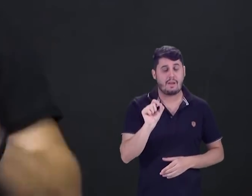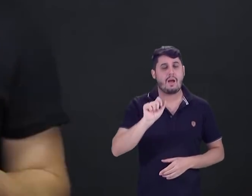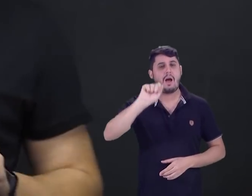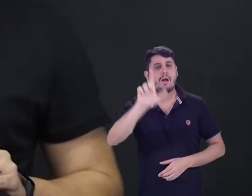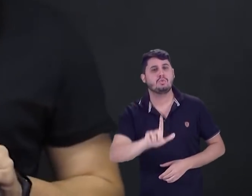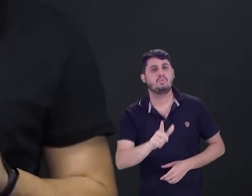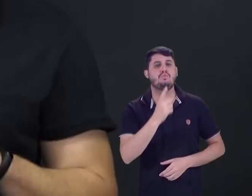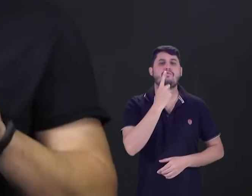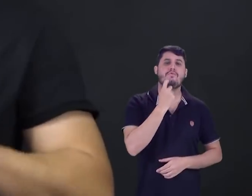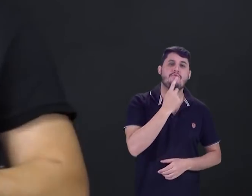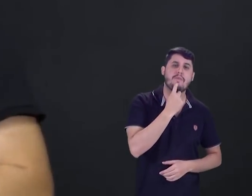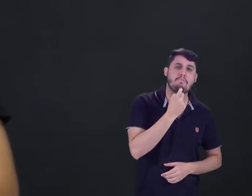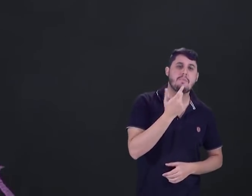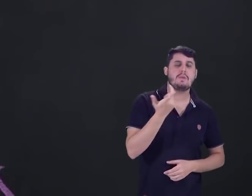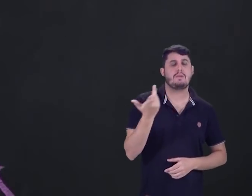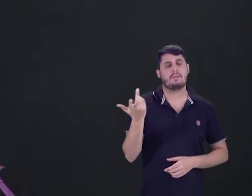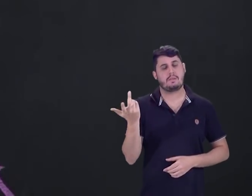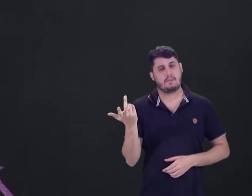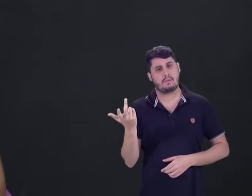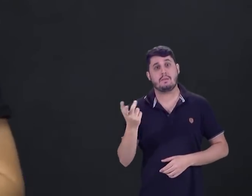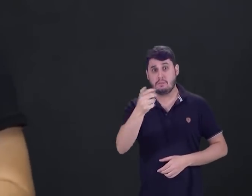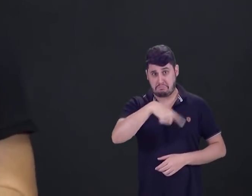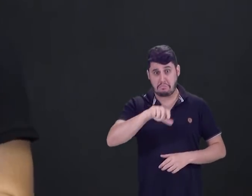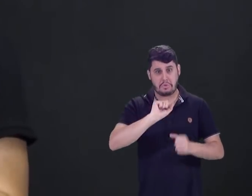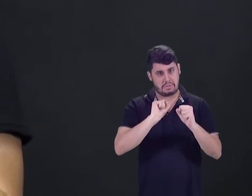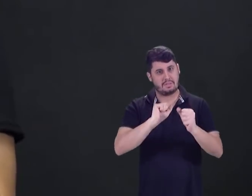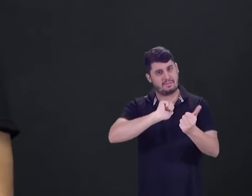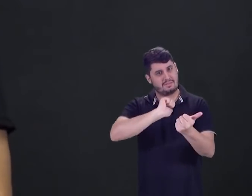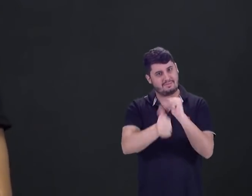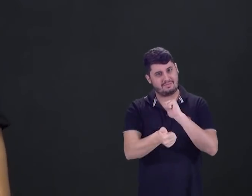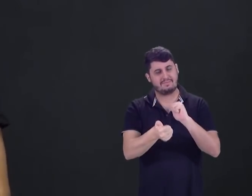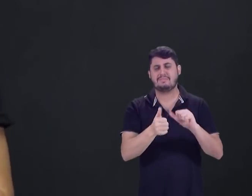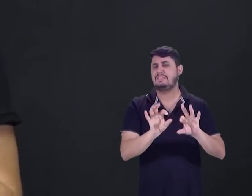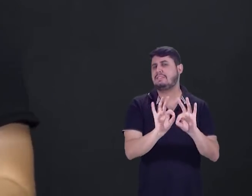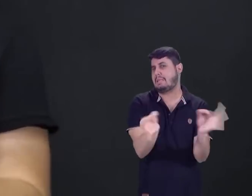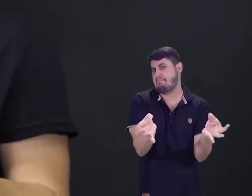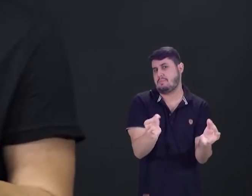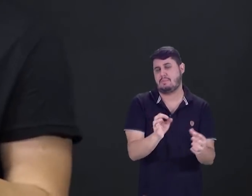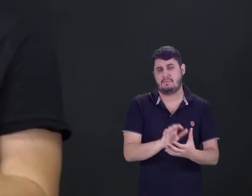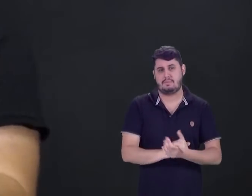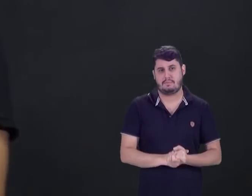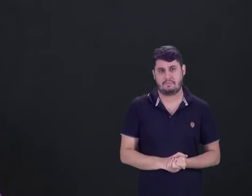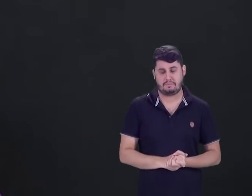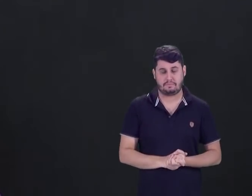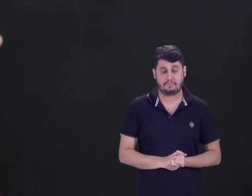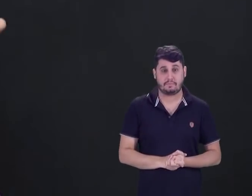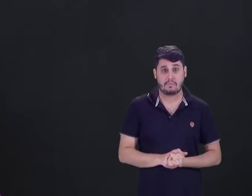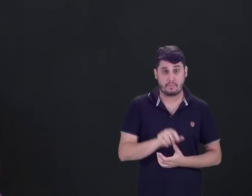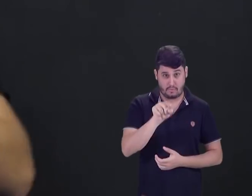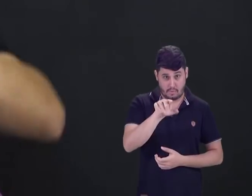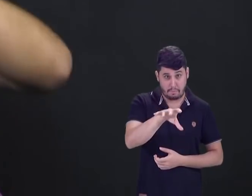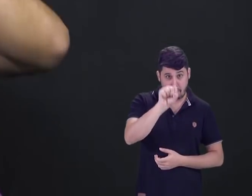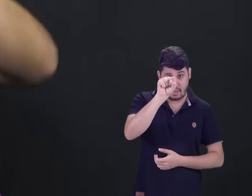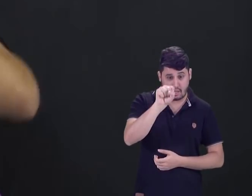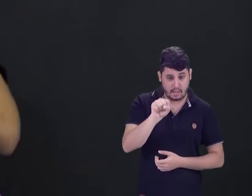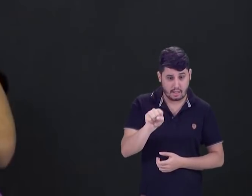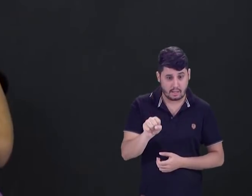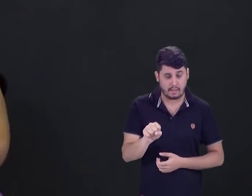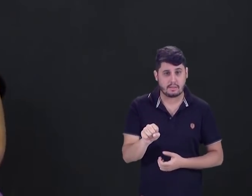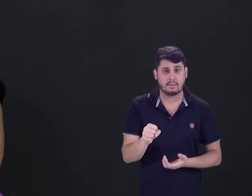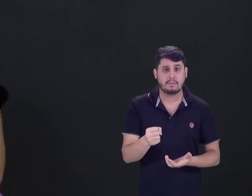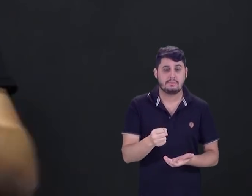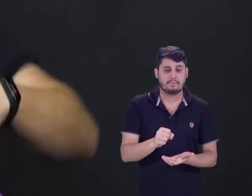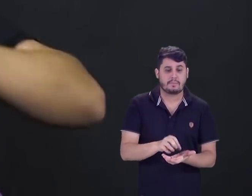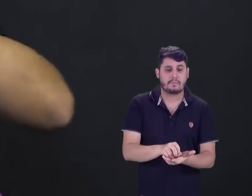vermelha, tampinha branca, para jogar esse jogo, que vai ser bem simples. Você vai pegar primeiramente e soltar